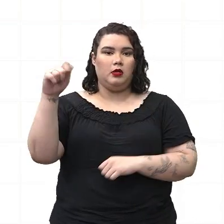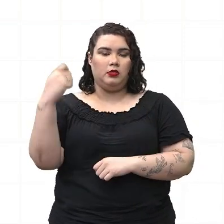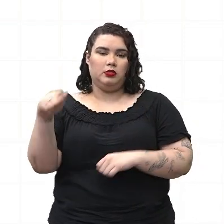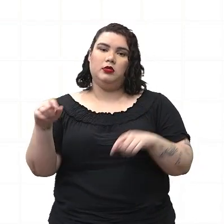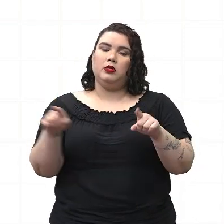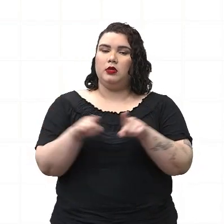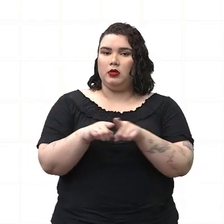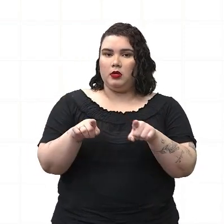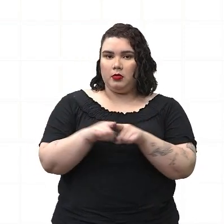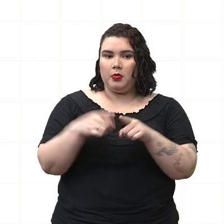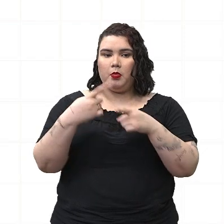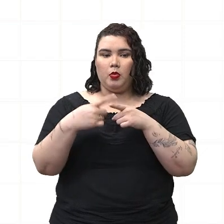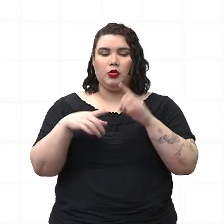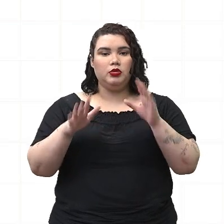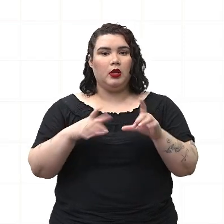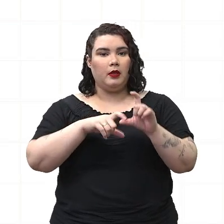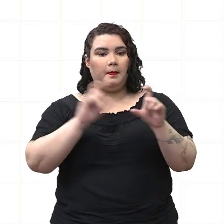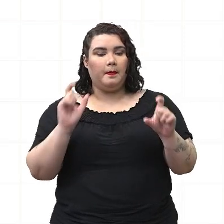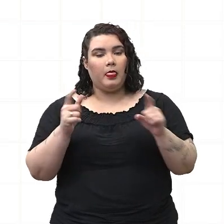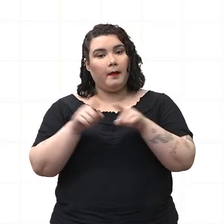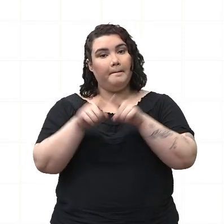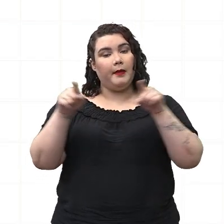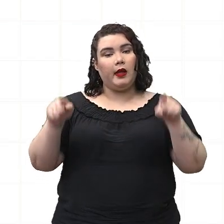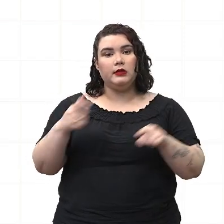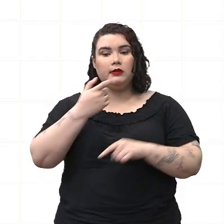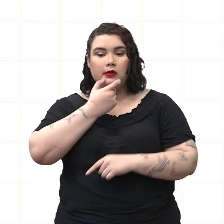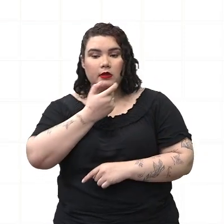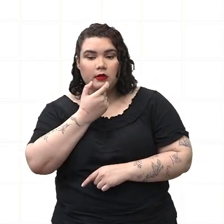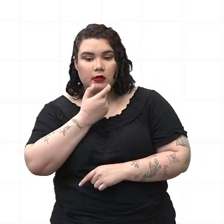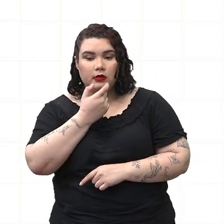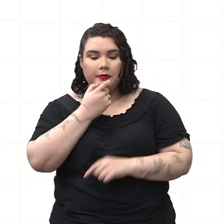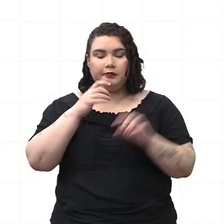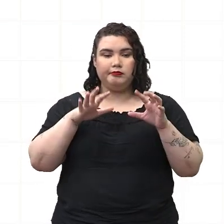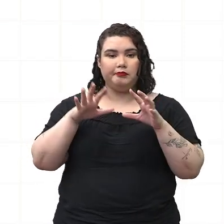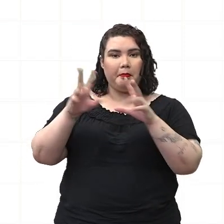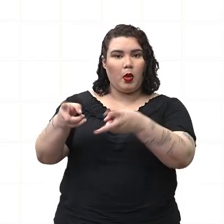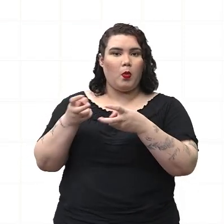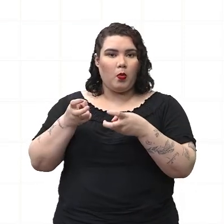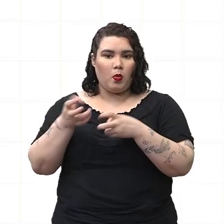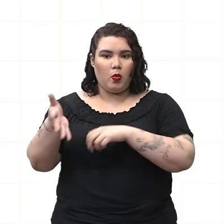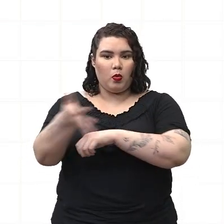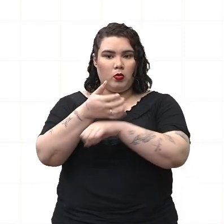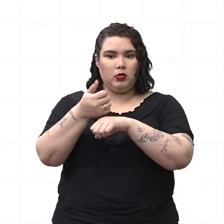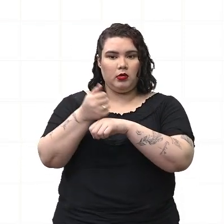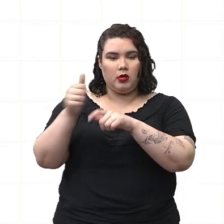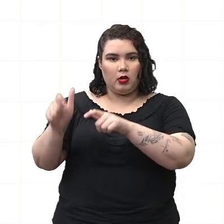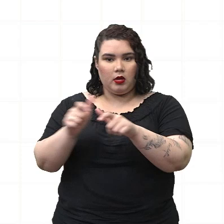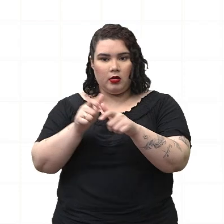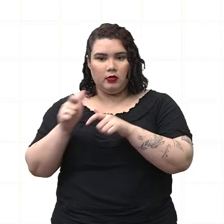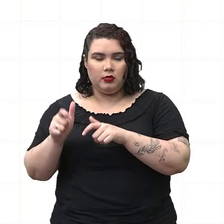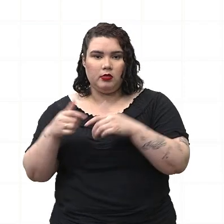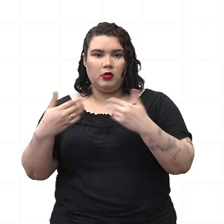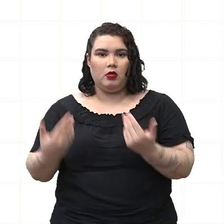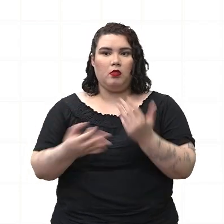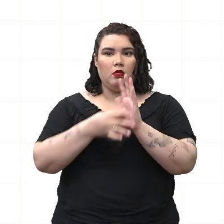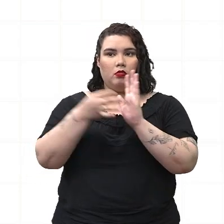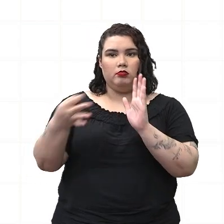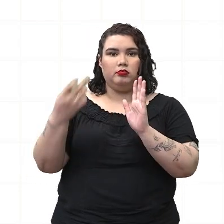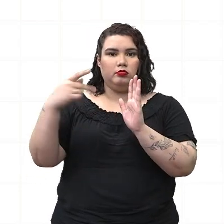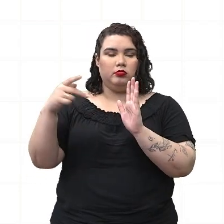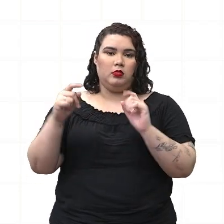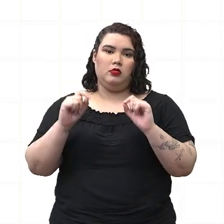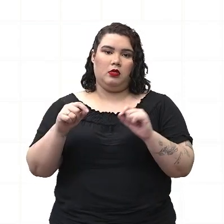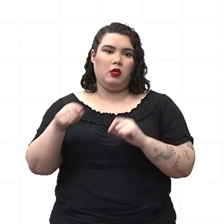tornou independente. Mas a Inglaterra acabou ocupando, colonizando essa área e o argumento dos ingleses é esse,